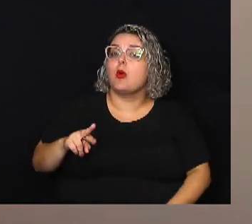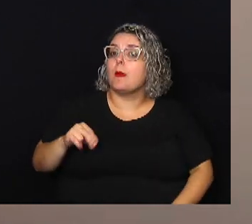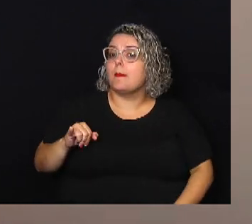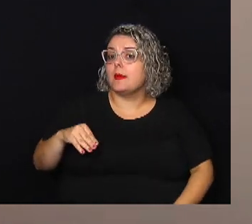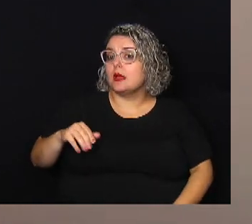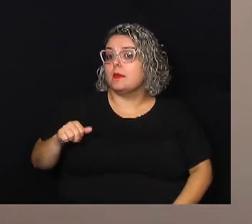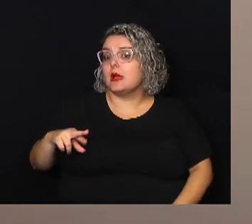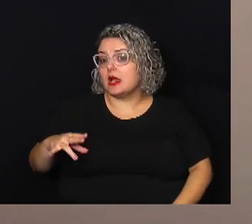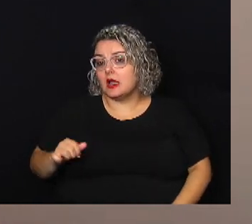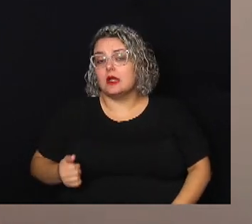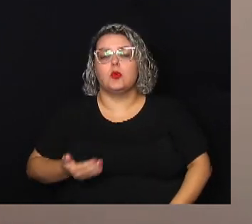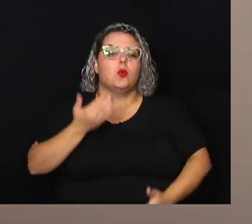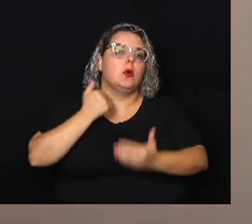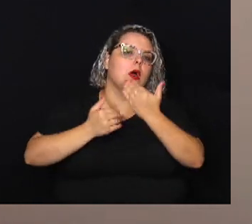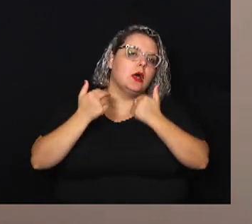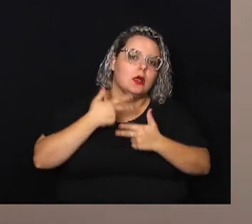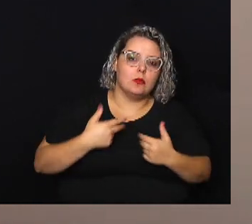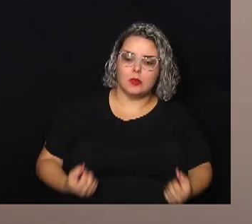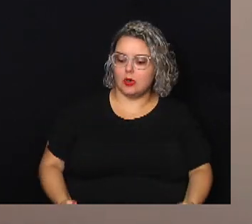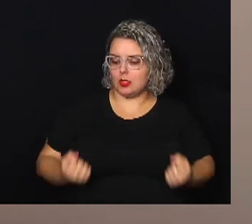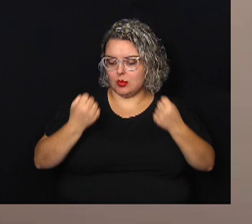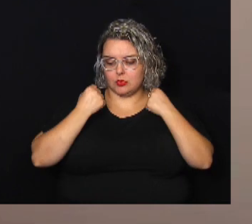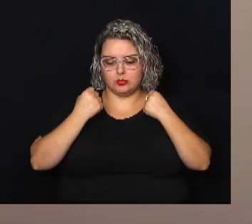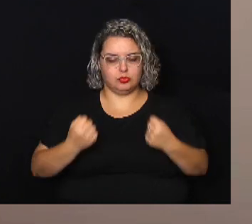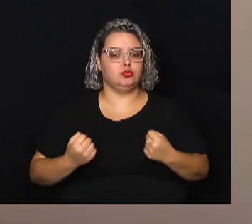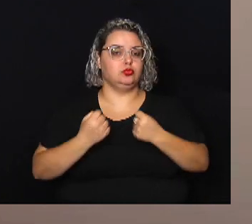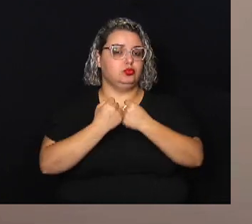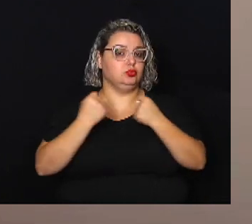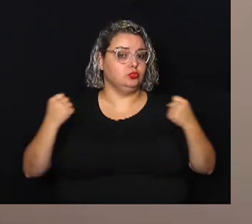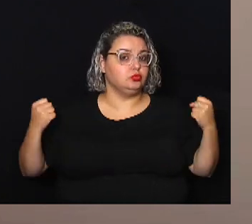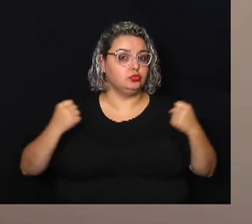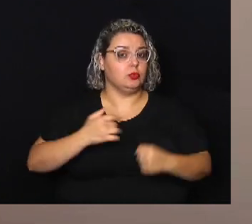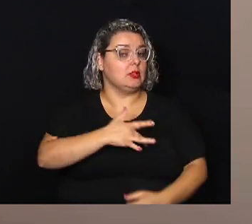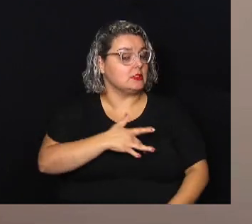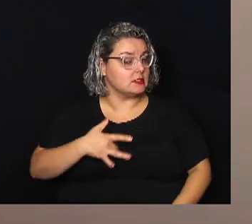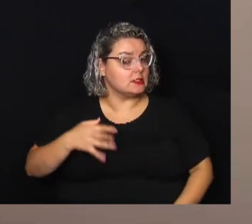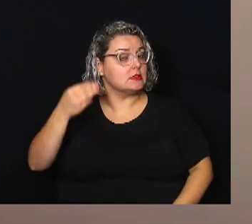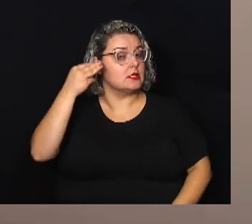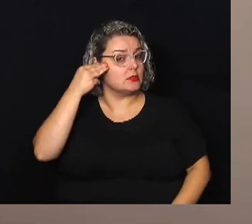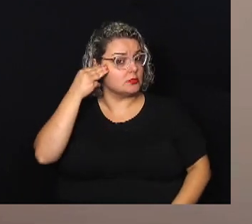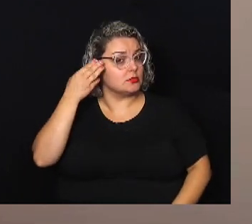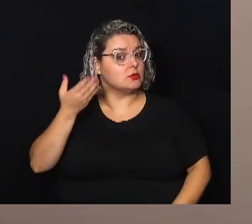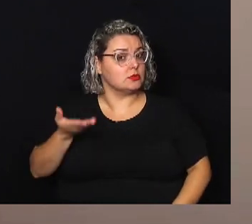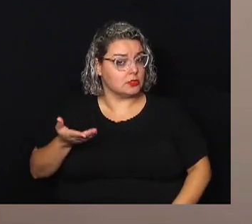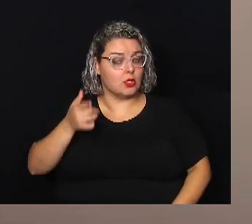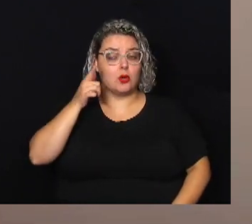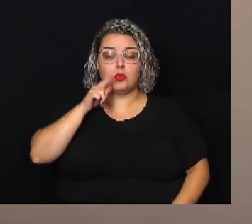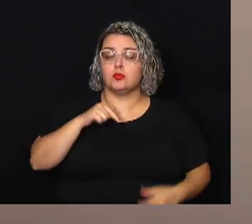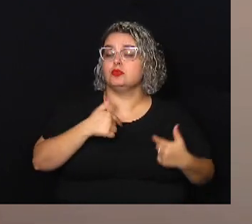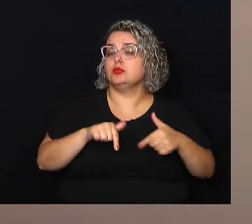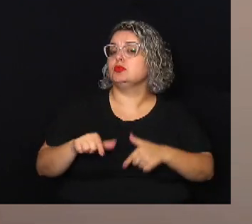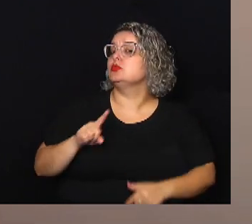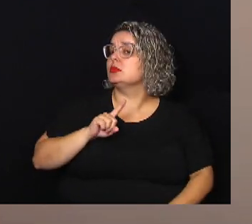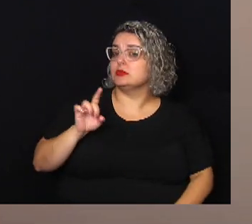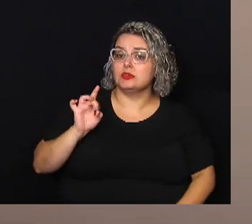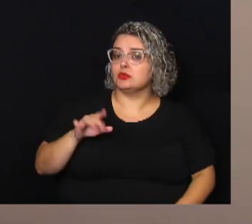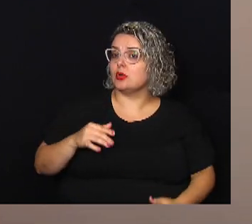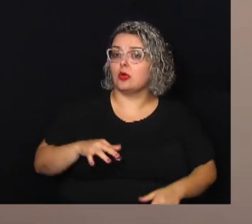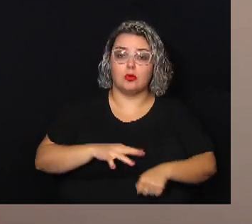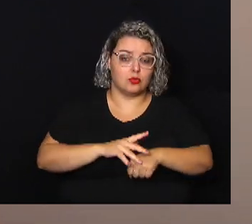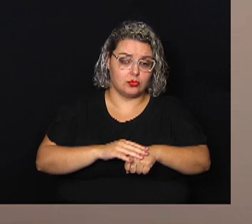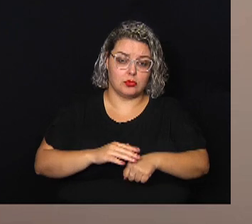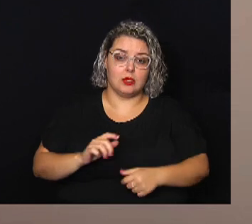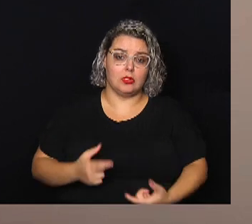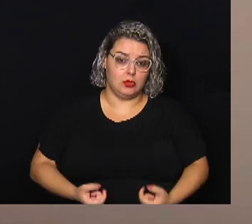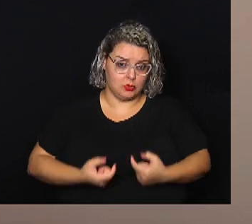com alimentação, exercício físico, saúde mental, nós conseguimos trabalhar não só com a doença oncológica, mas